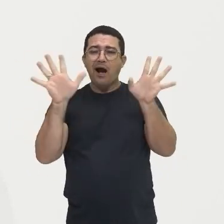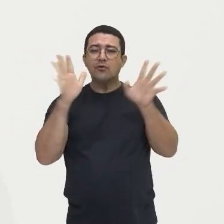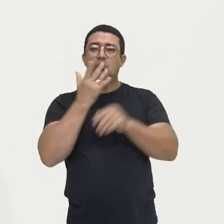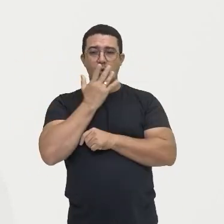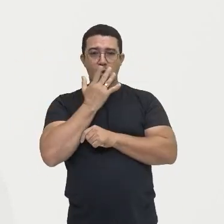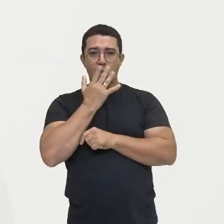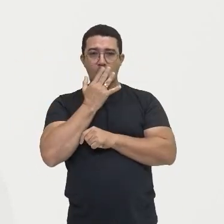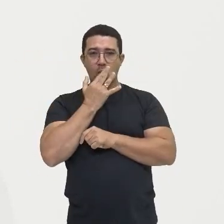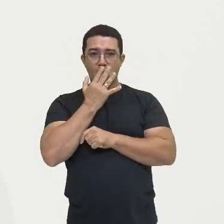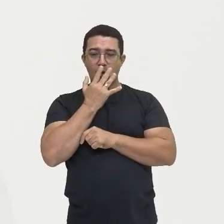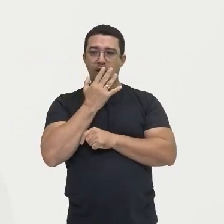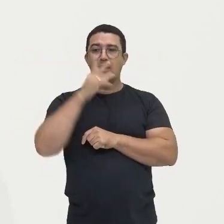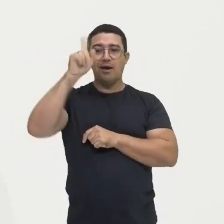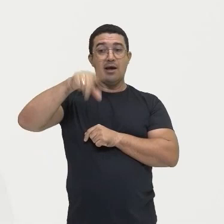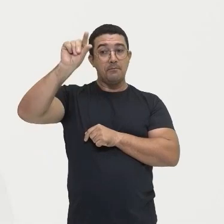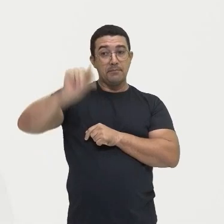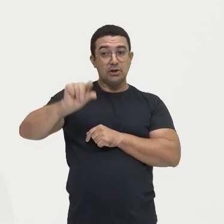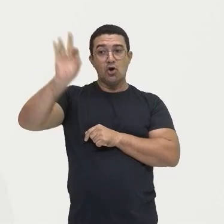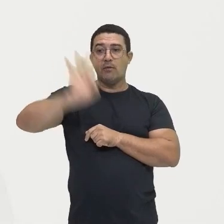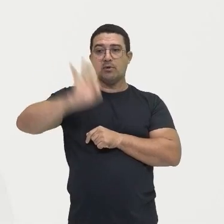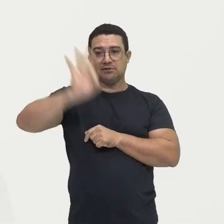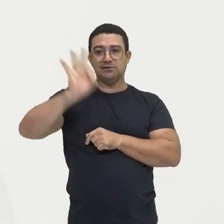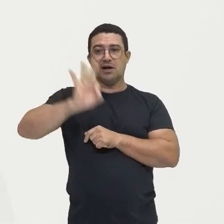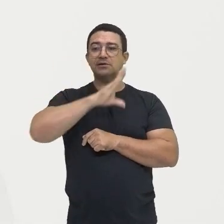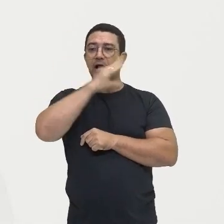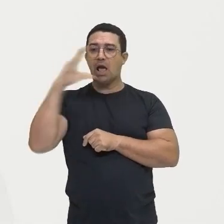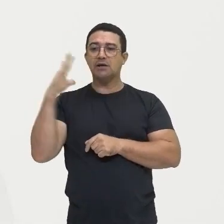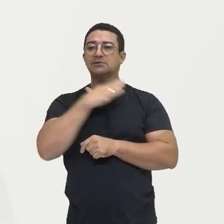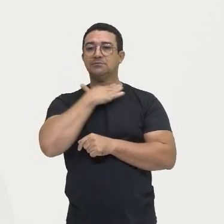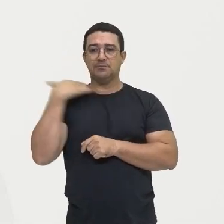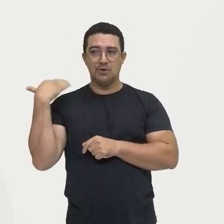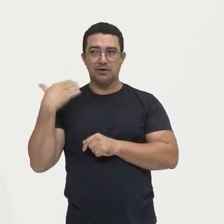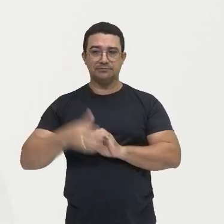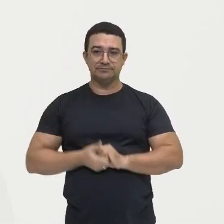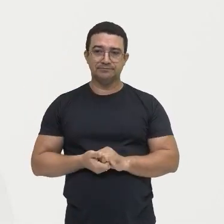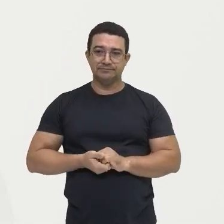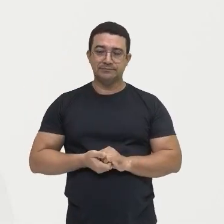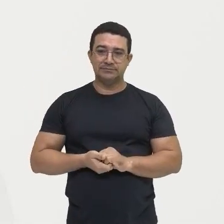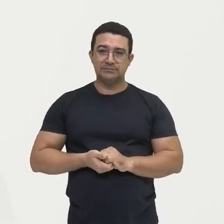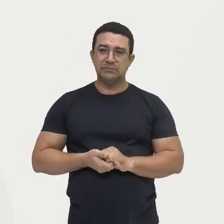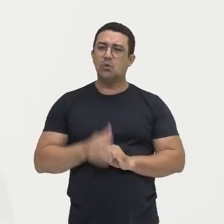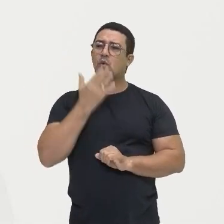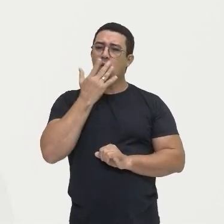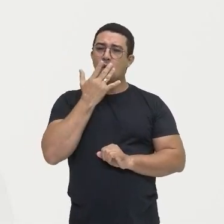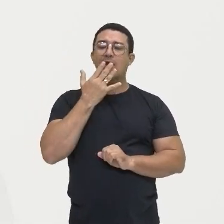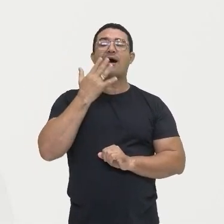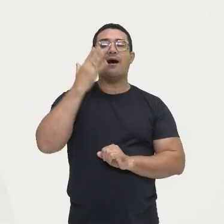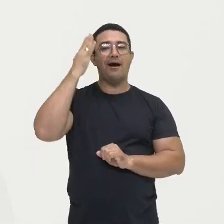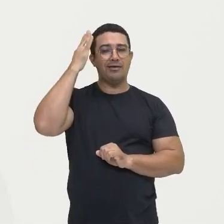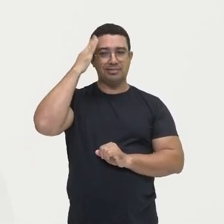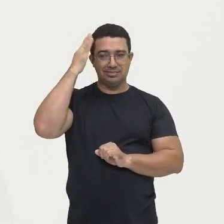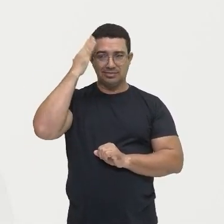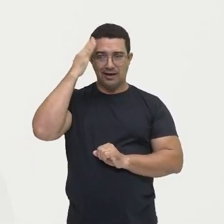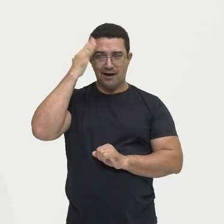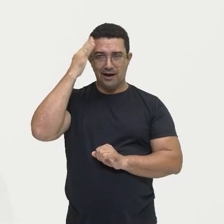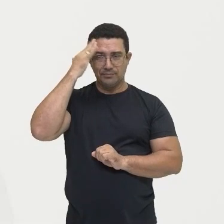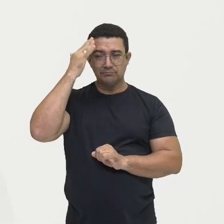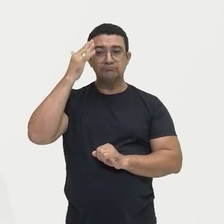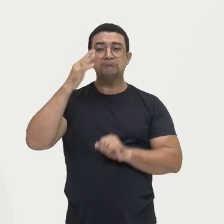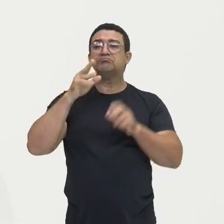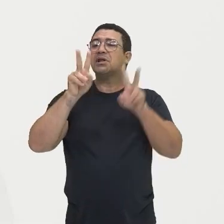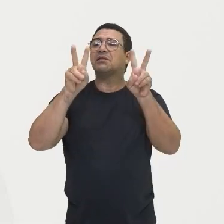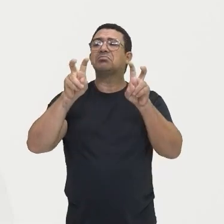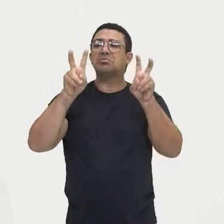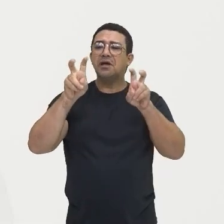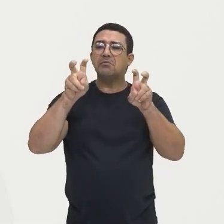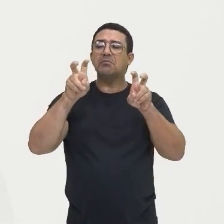menor será a taxa de mortalidade. Então, através dessas cores, a gente compreende a temática de forma